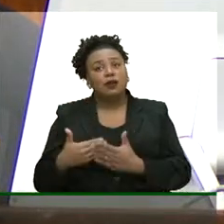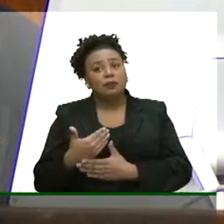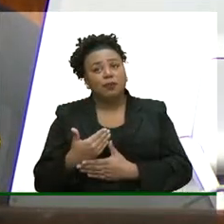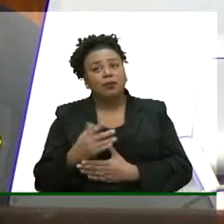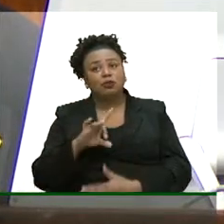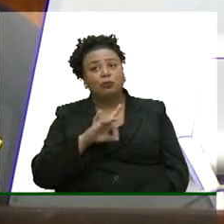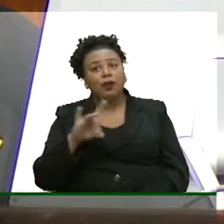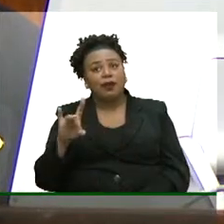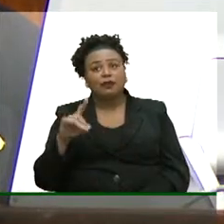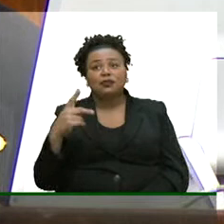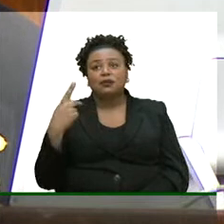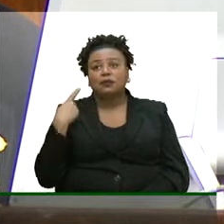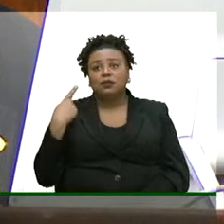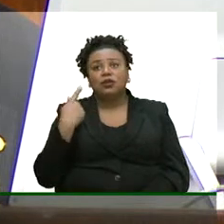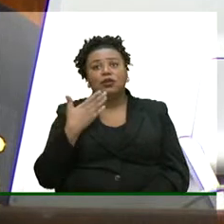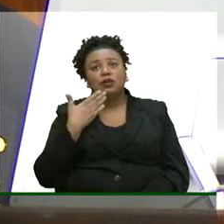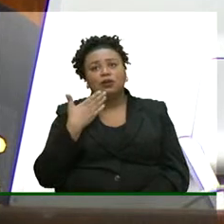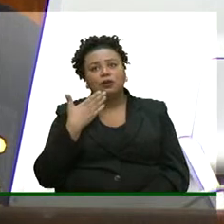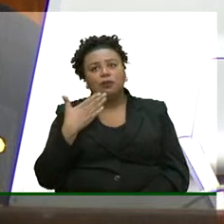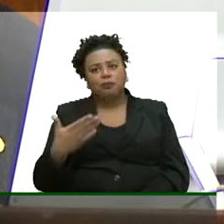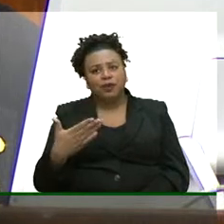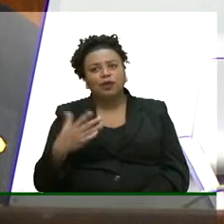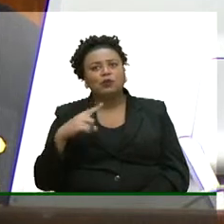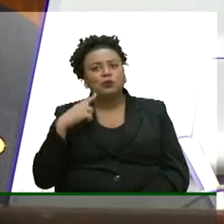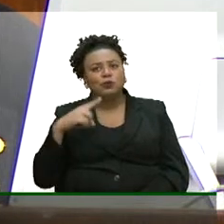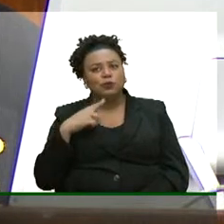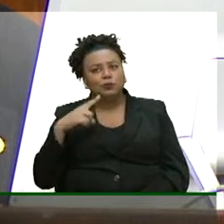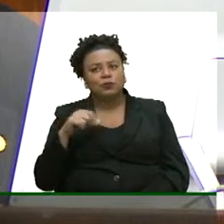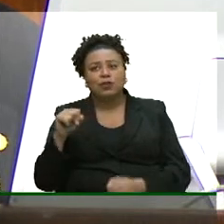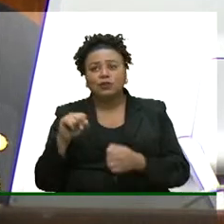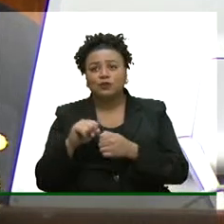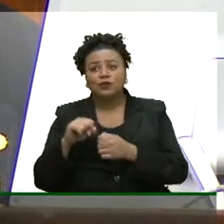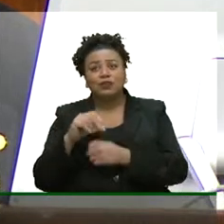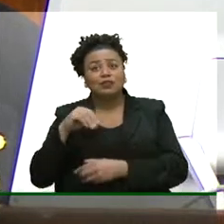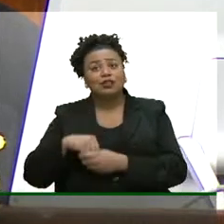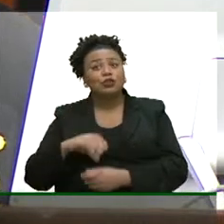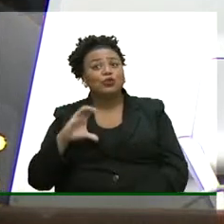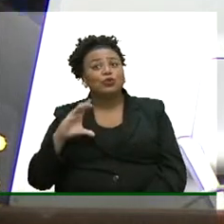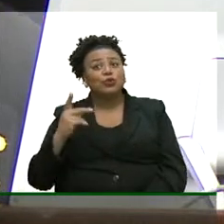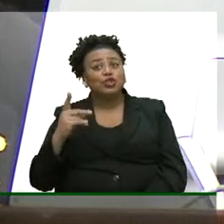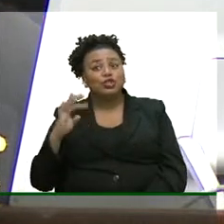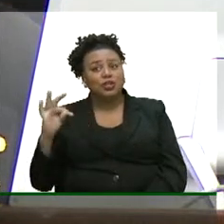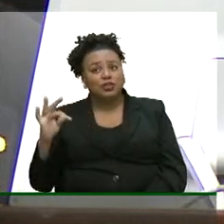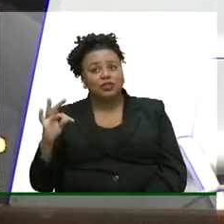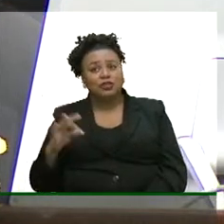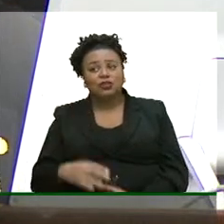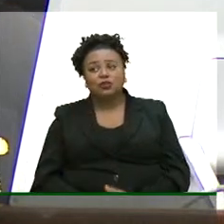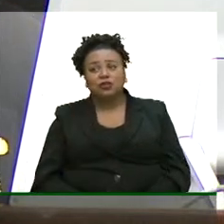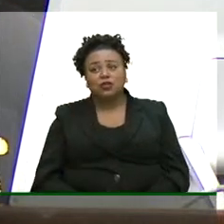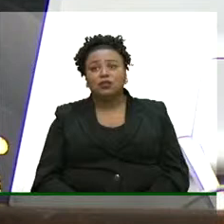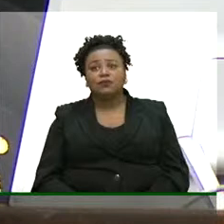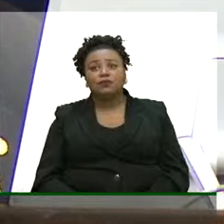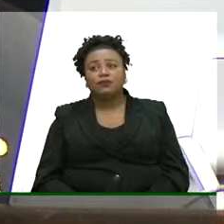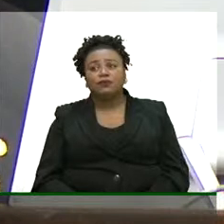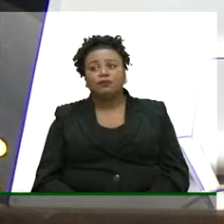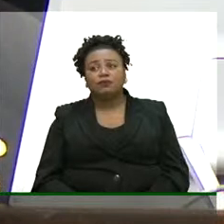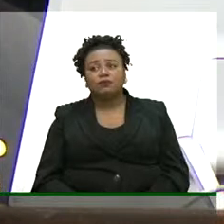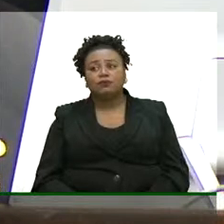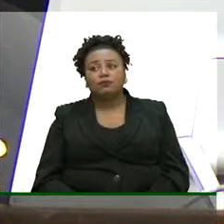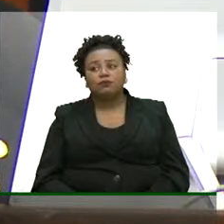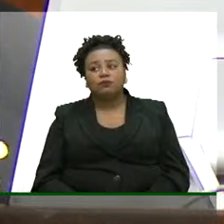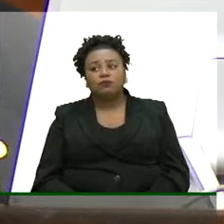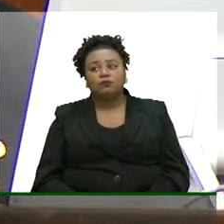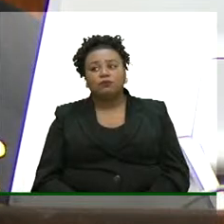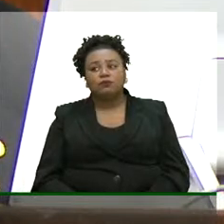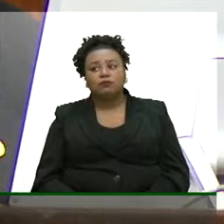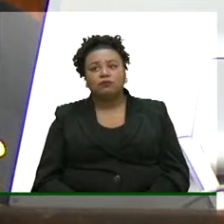por bancada. Então, eu peço aos deputados que façam pelo chat né, a inscrição, os líderes ou os deputados que